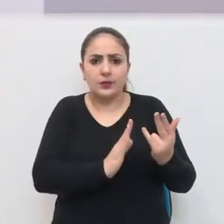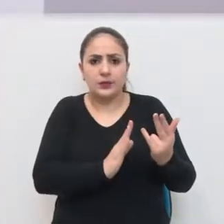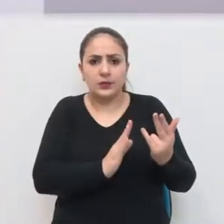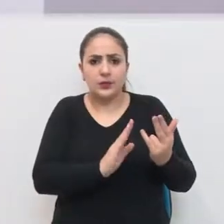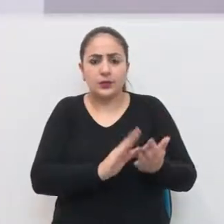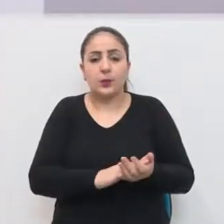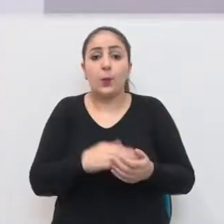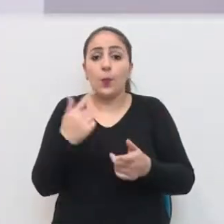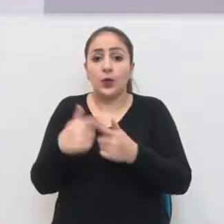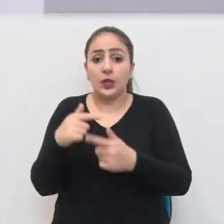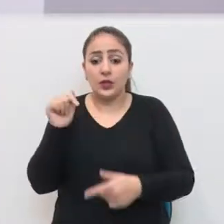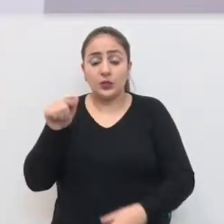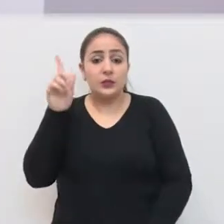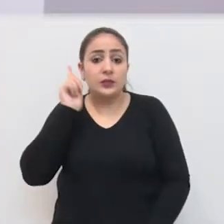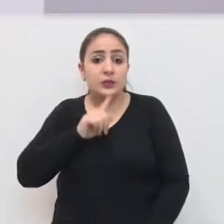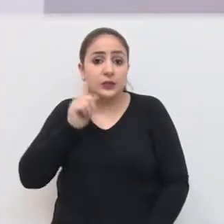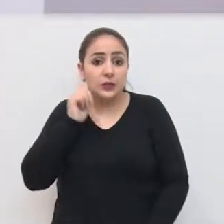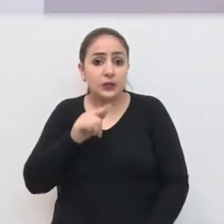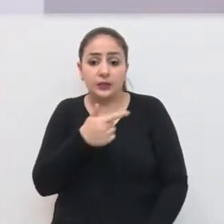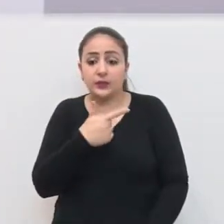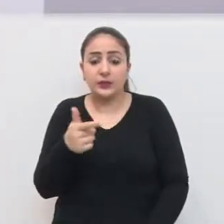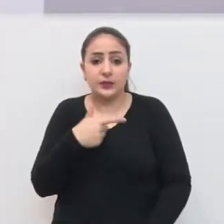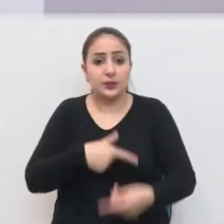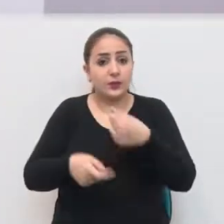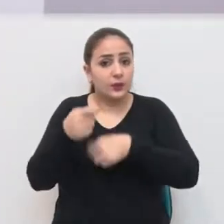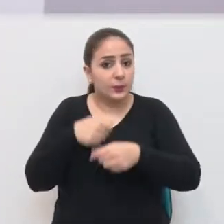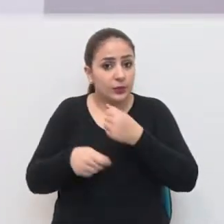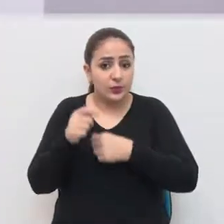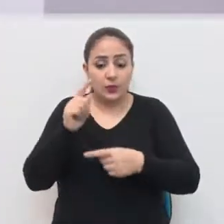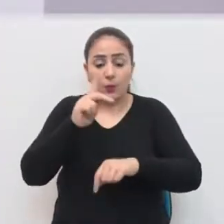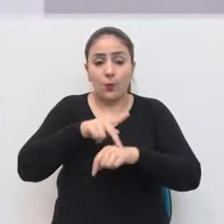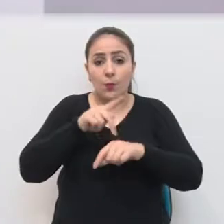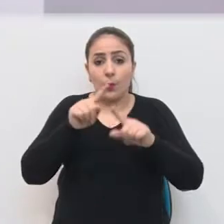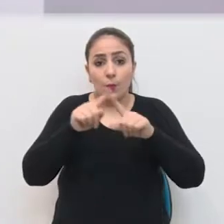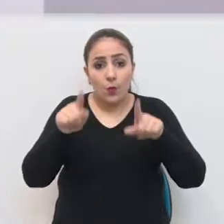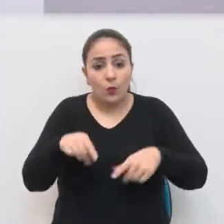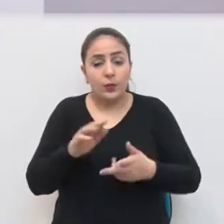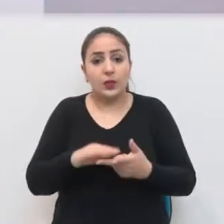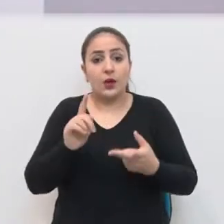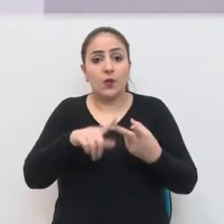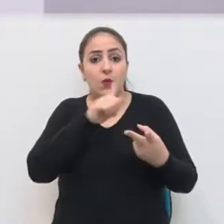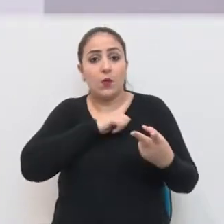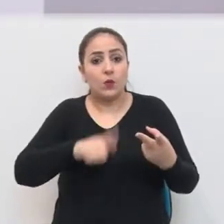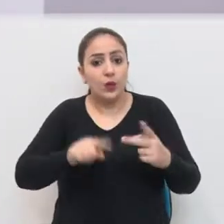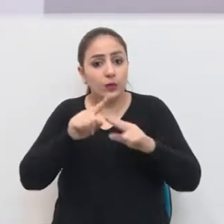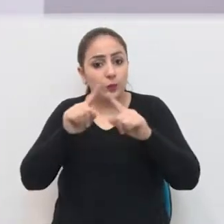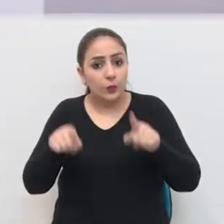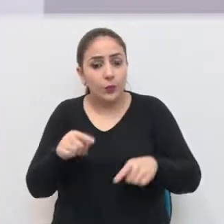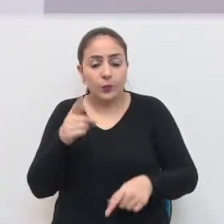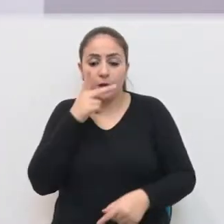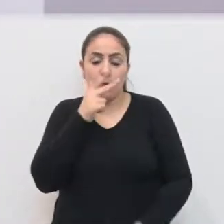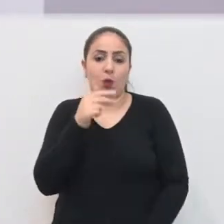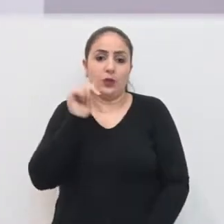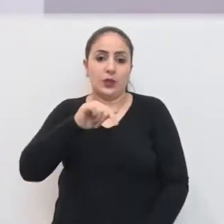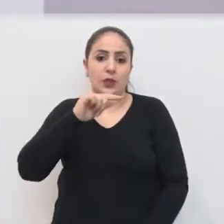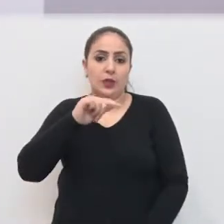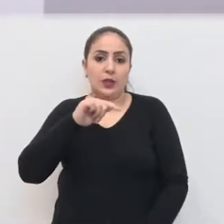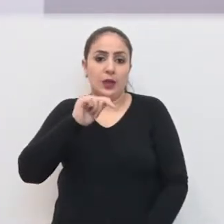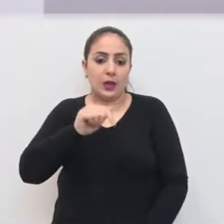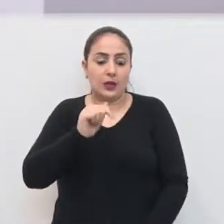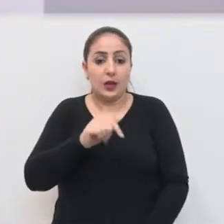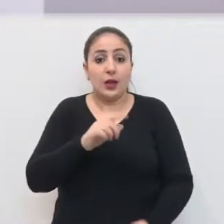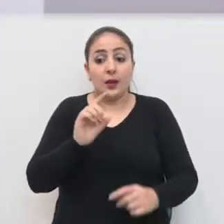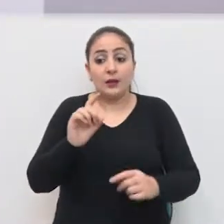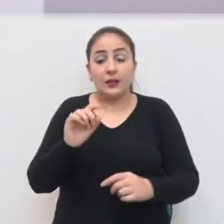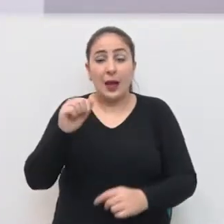país presidencialista da América Latina, até porque nos Estados Unidos nós não temos uma administração pública, não temos um governo público que atue como, por exemplo, nós temos na América Latina. A